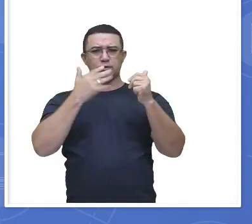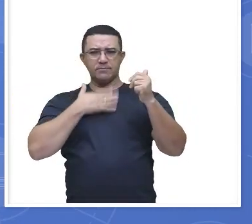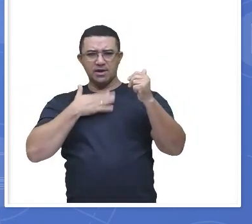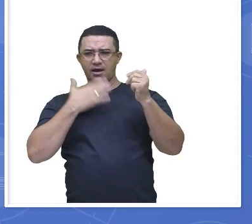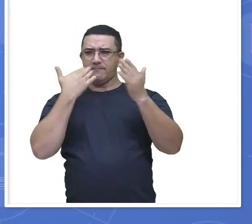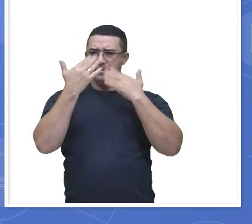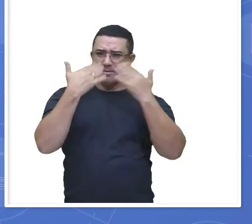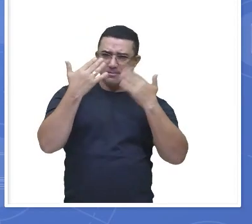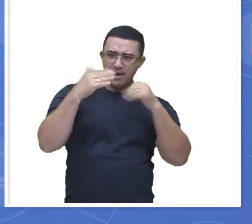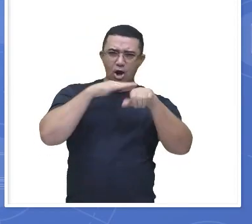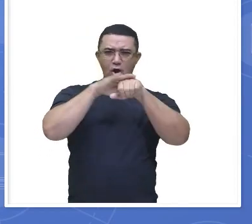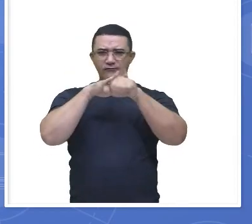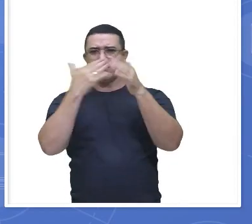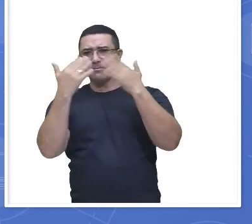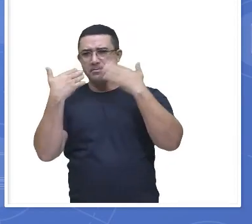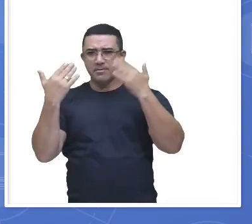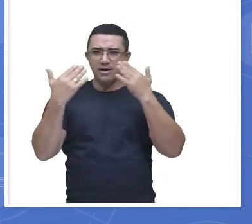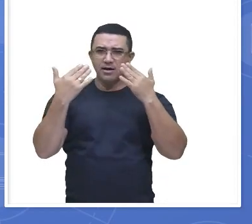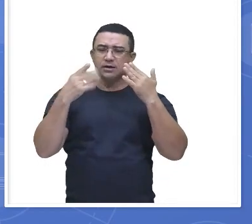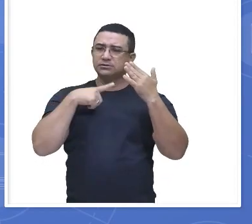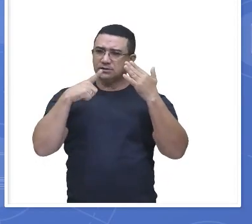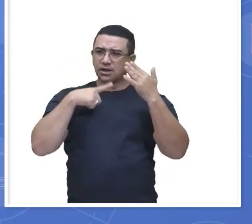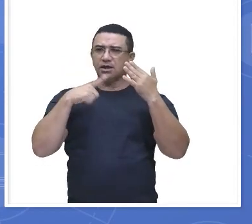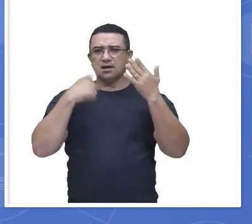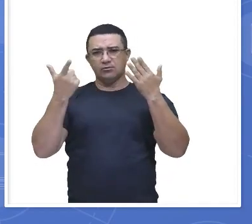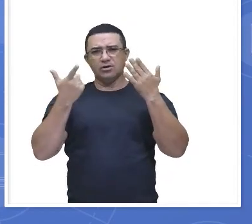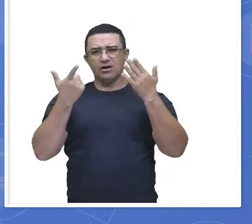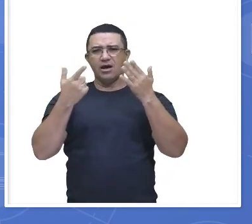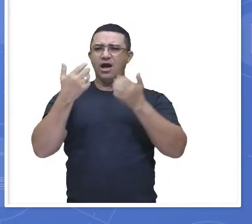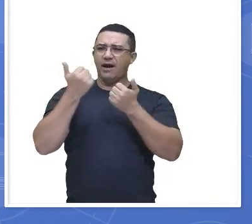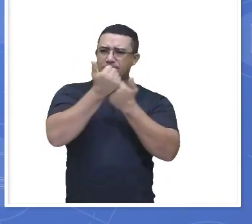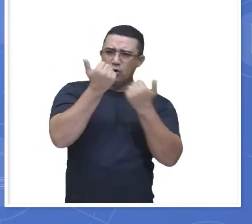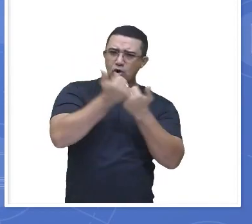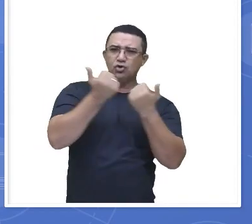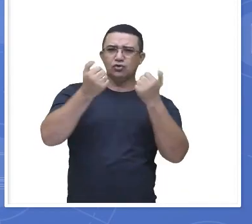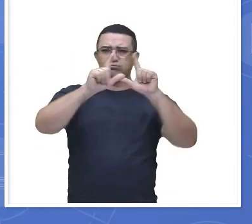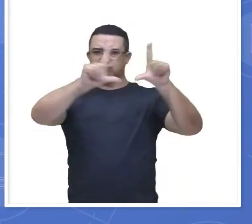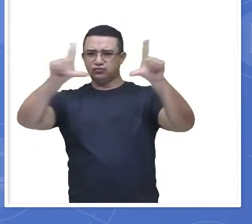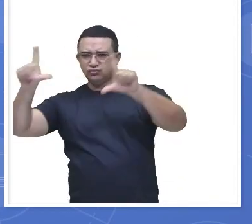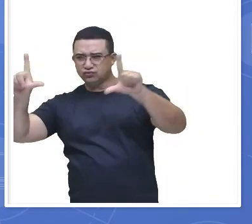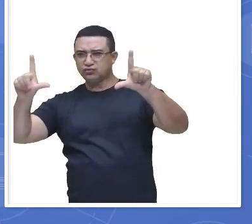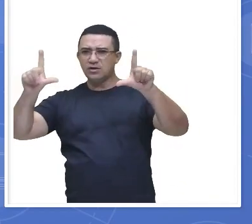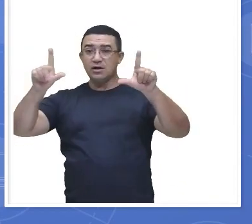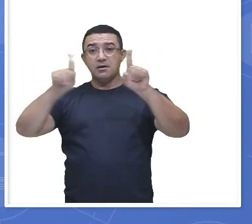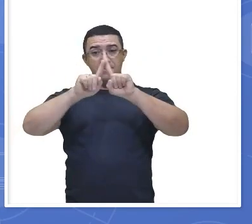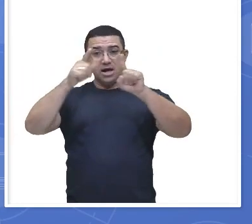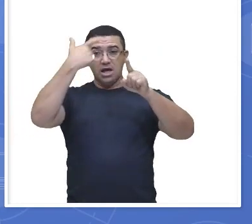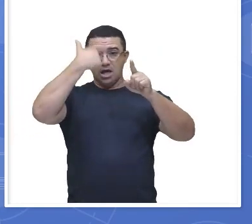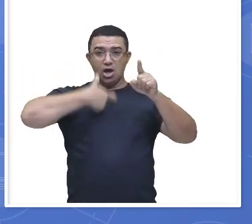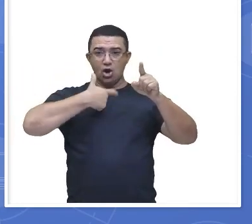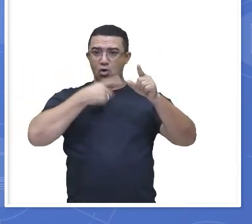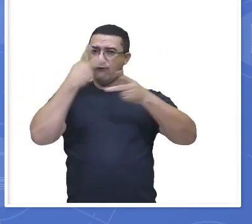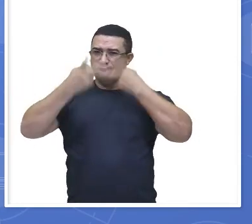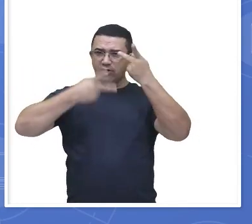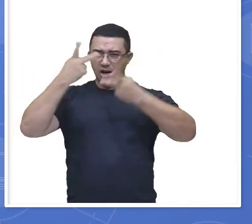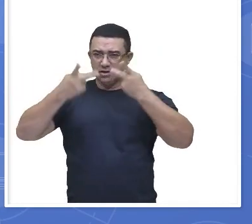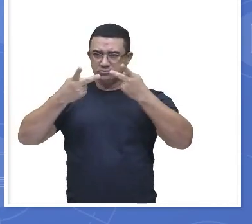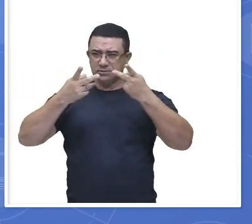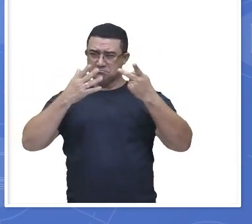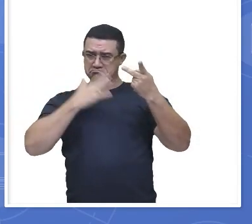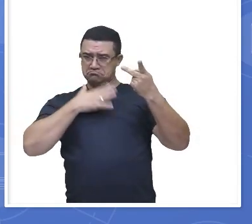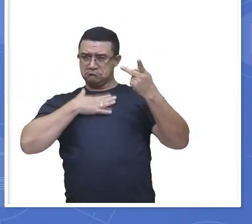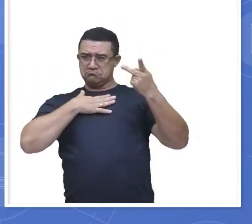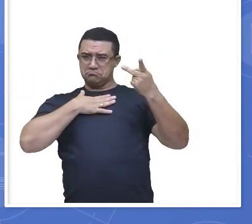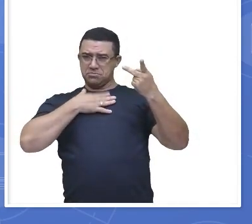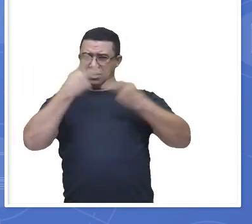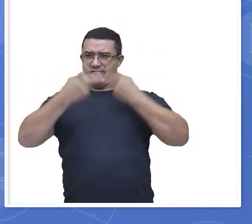tenhamos aí o apoio de informação escrita nas projeções, eu estou falando. E essa minha fala é